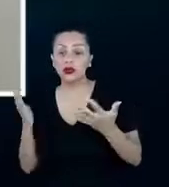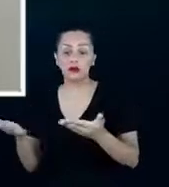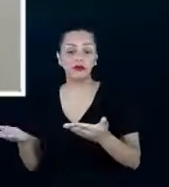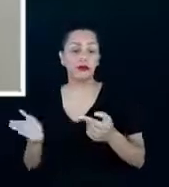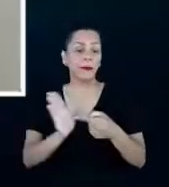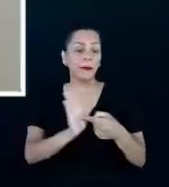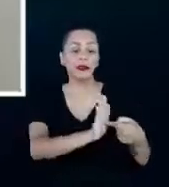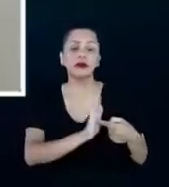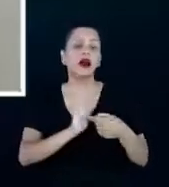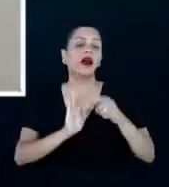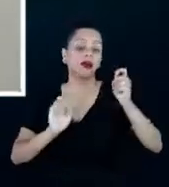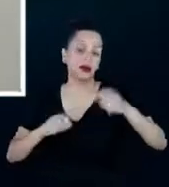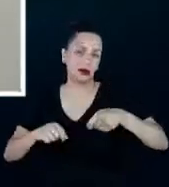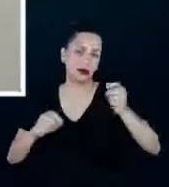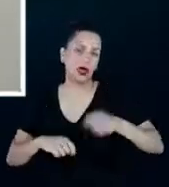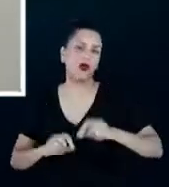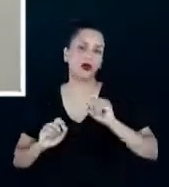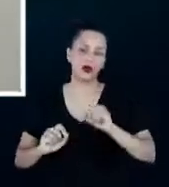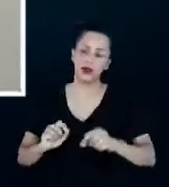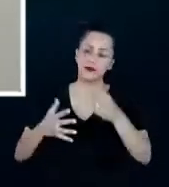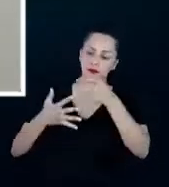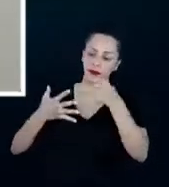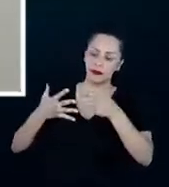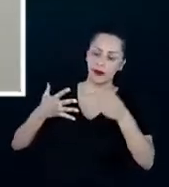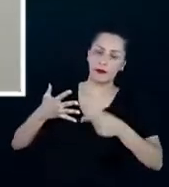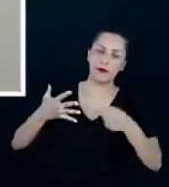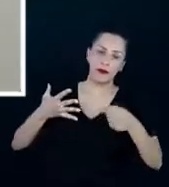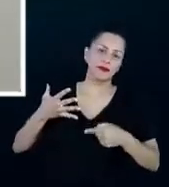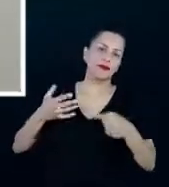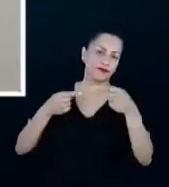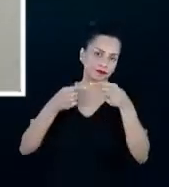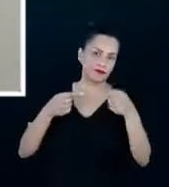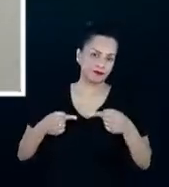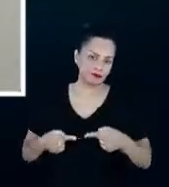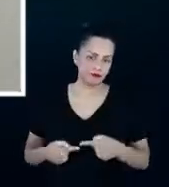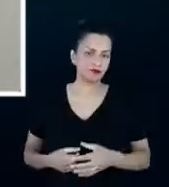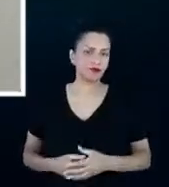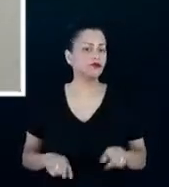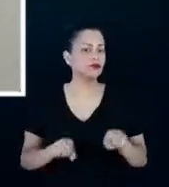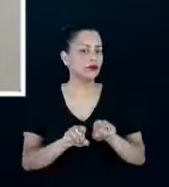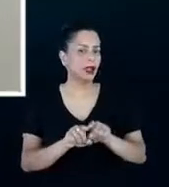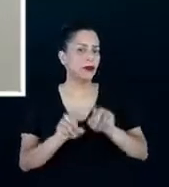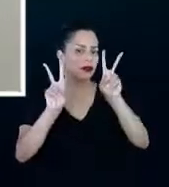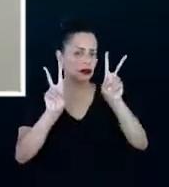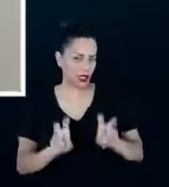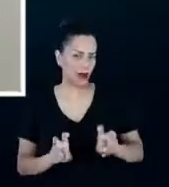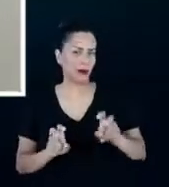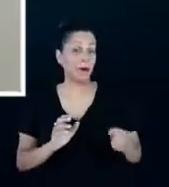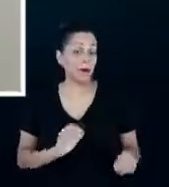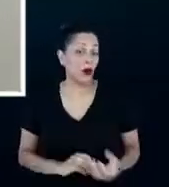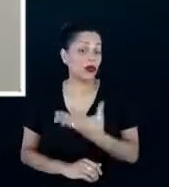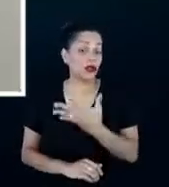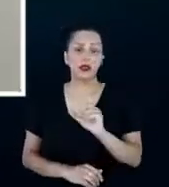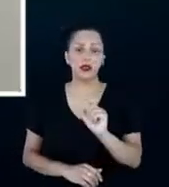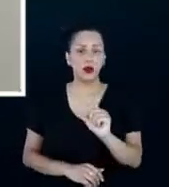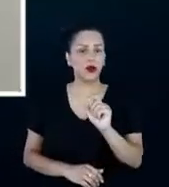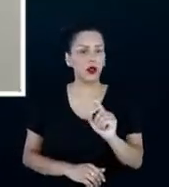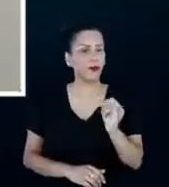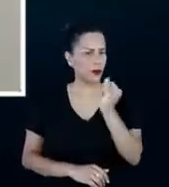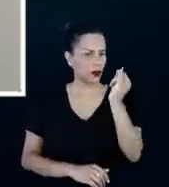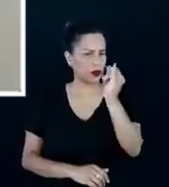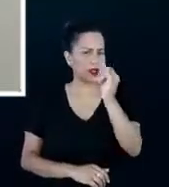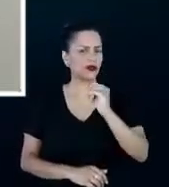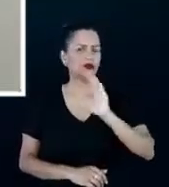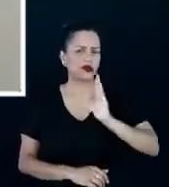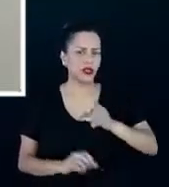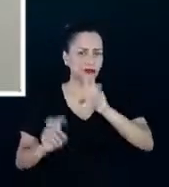atender esses requisitos. E aí, falando ainda da modernização, que eu acho que é importante, é a gente olhar um pouco para aquilo que foi mencionado aqui, também para a